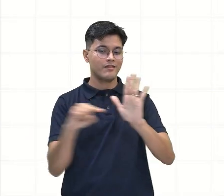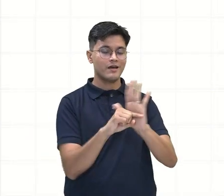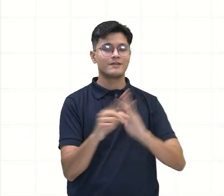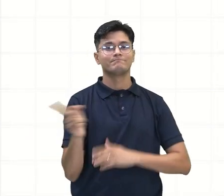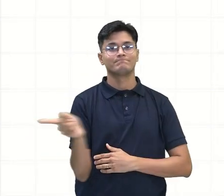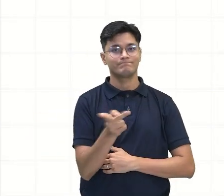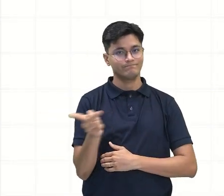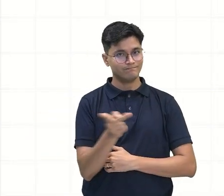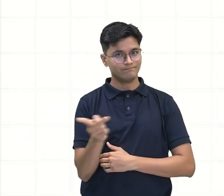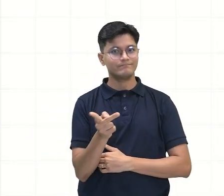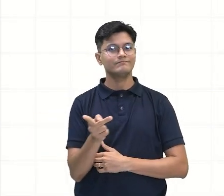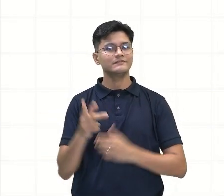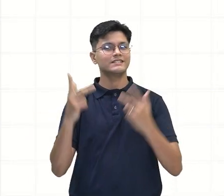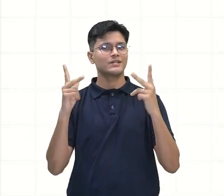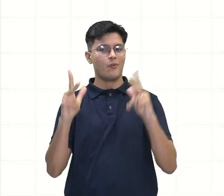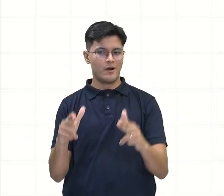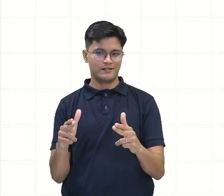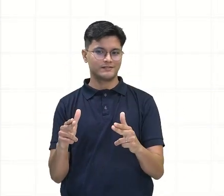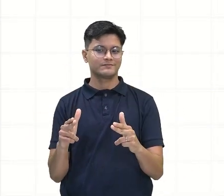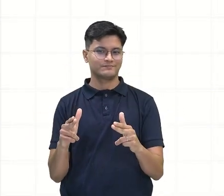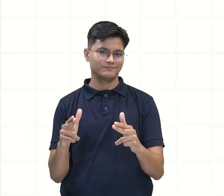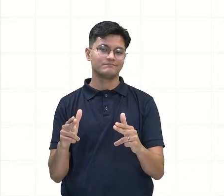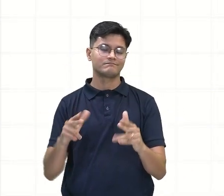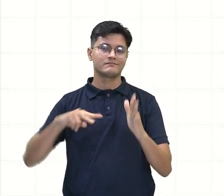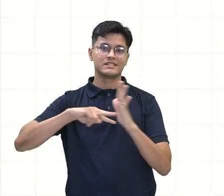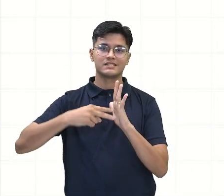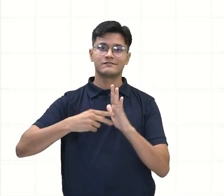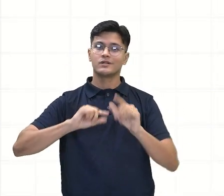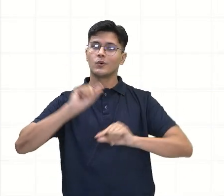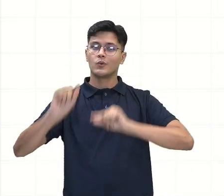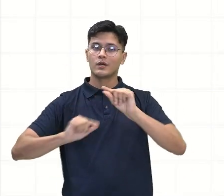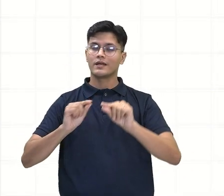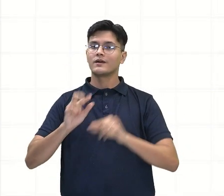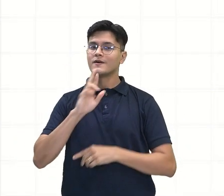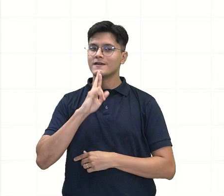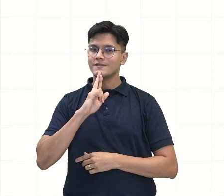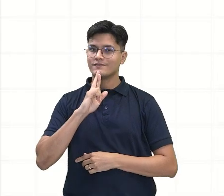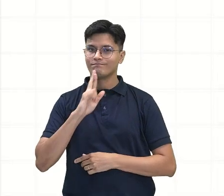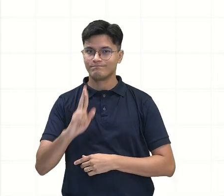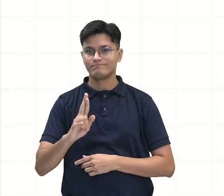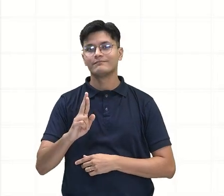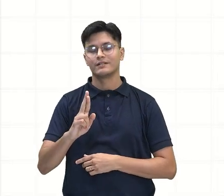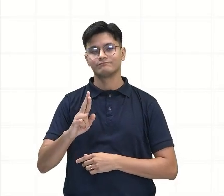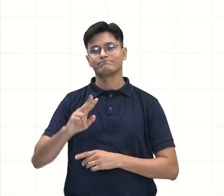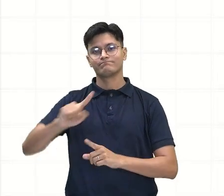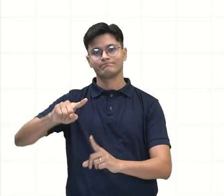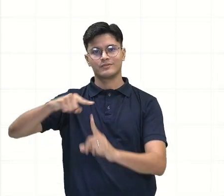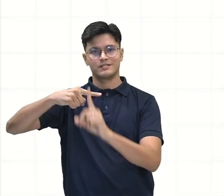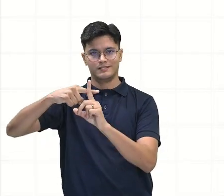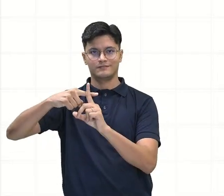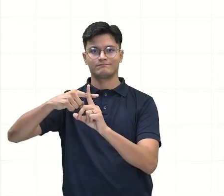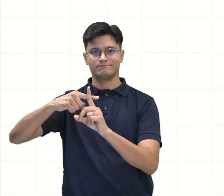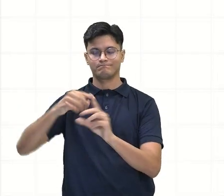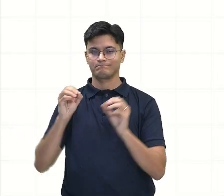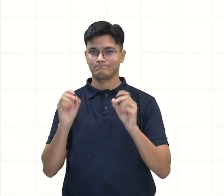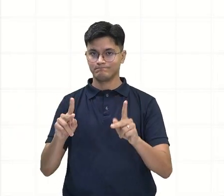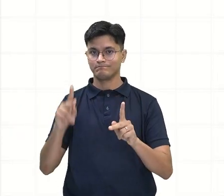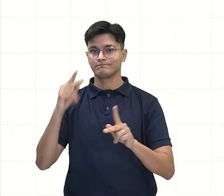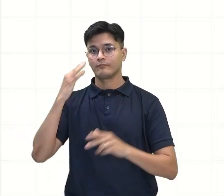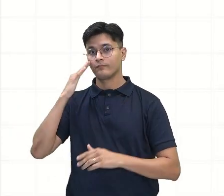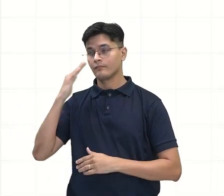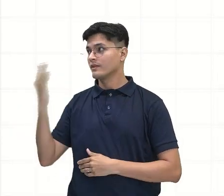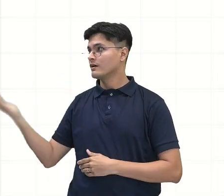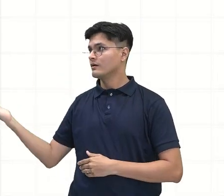os sinais são iguais. Sinais iguais, nós teremos resultados positivos. Então, logo aqui,